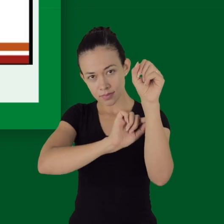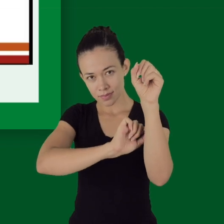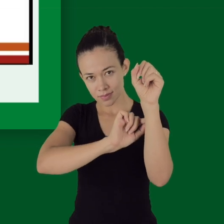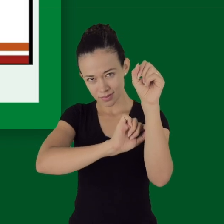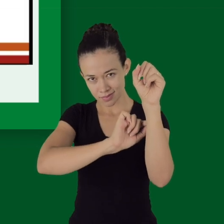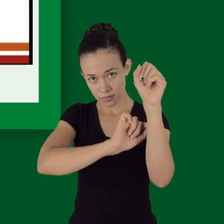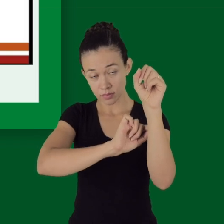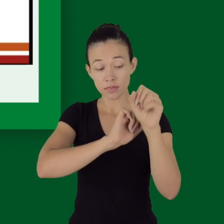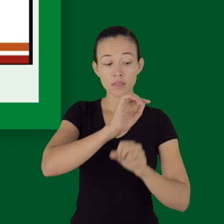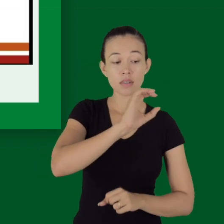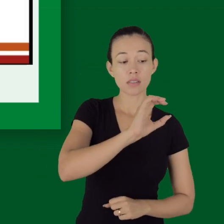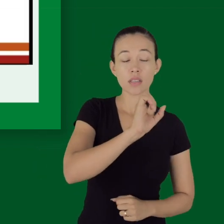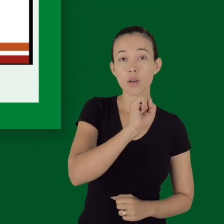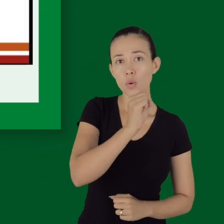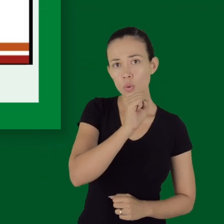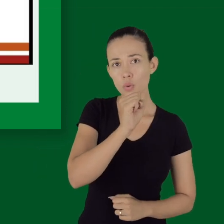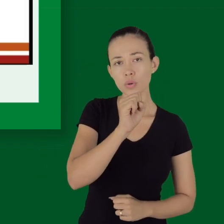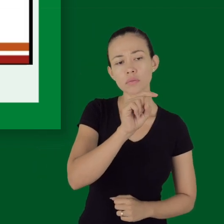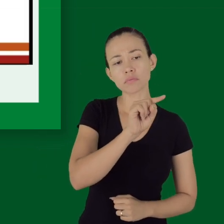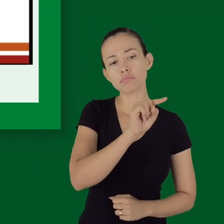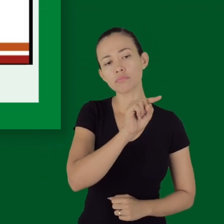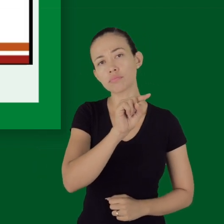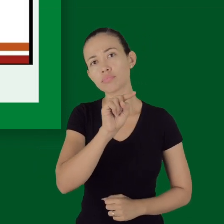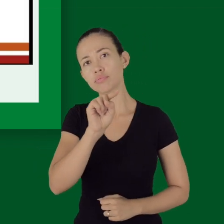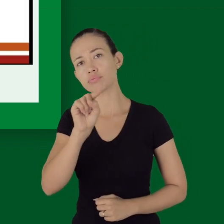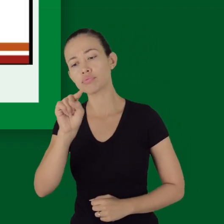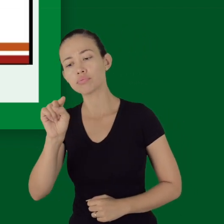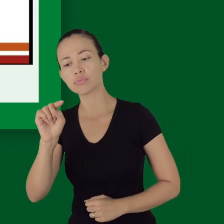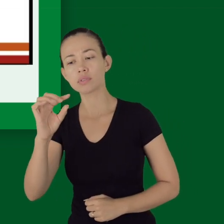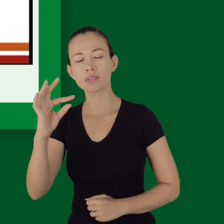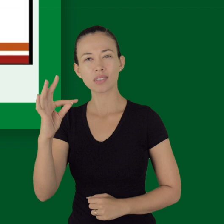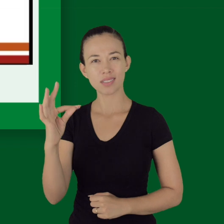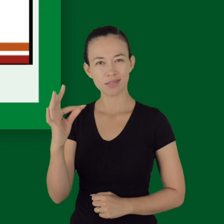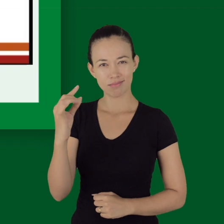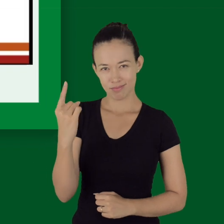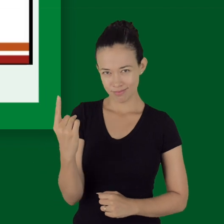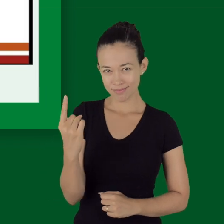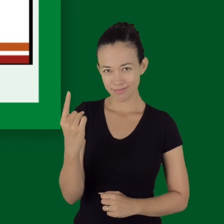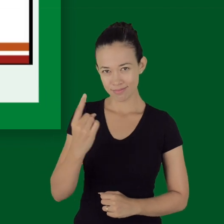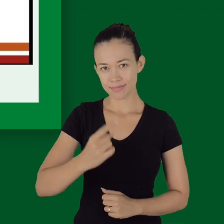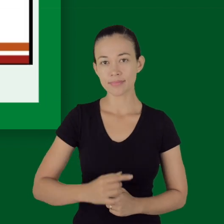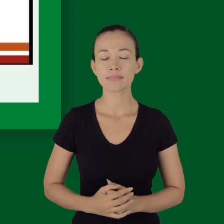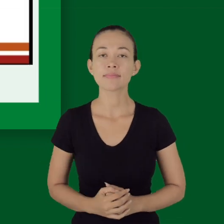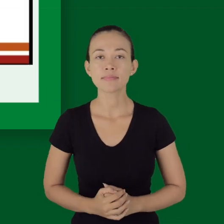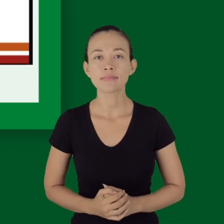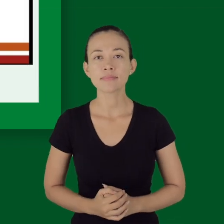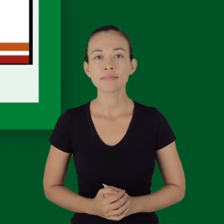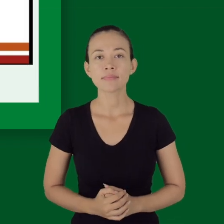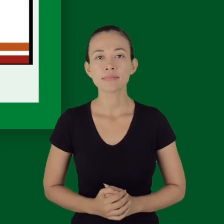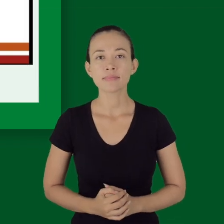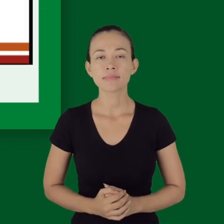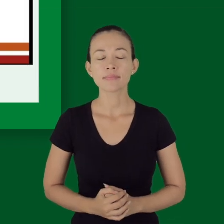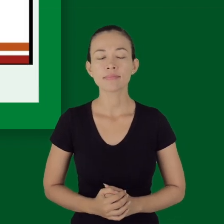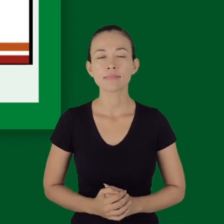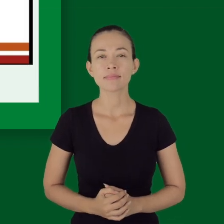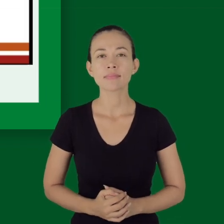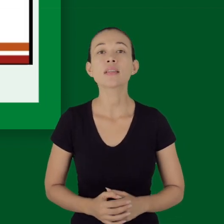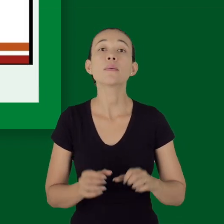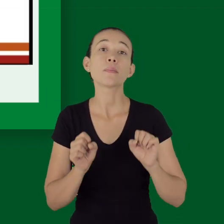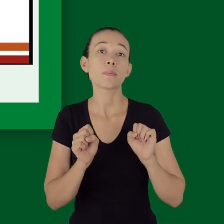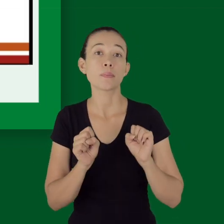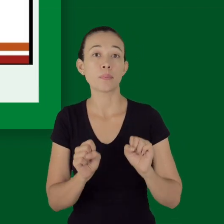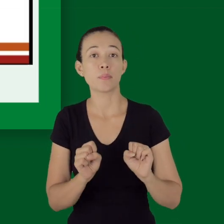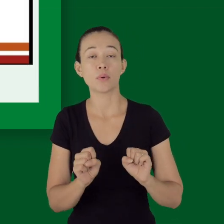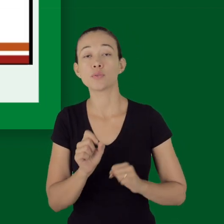transição cervical torácica, né, C8, né, esses ramos, esses nervos espinhais de C8